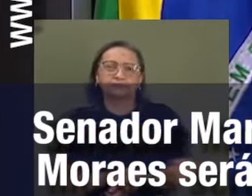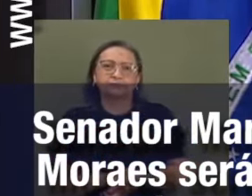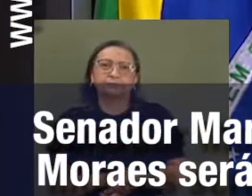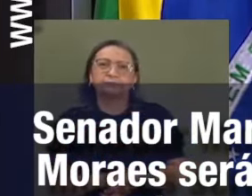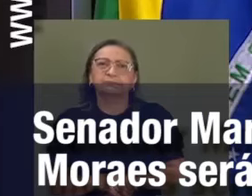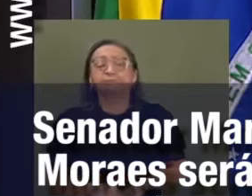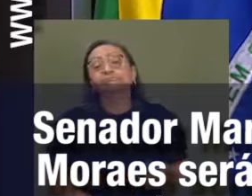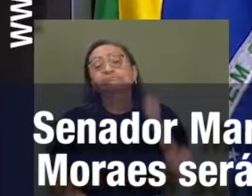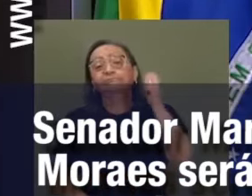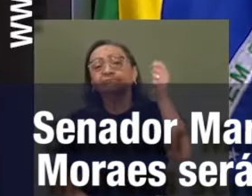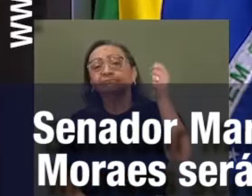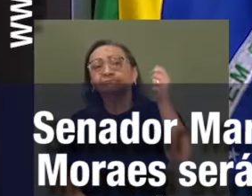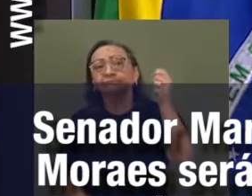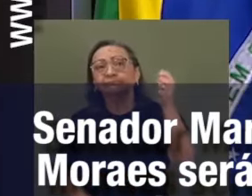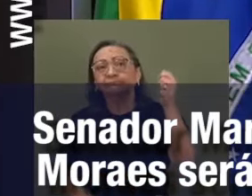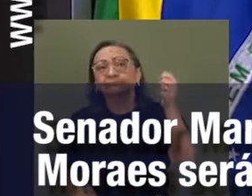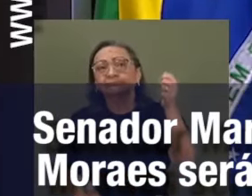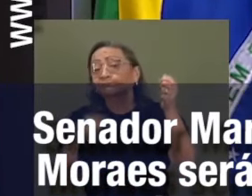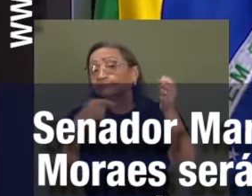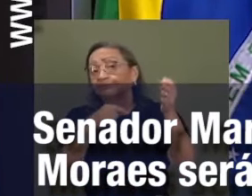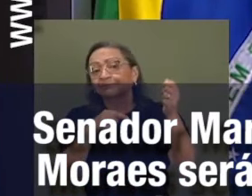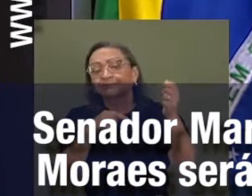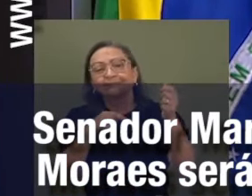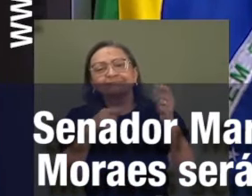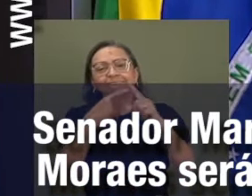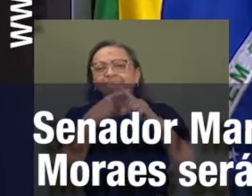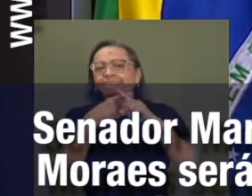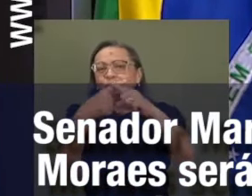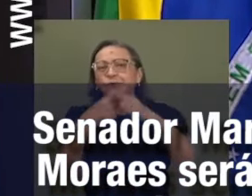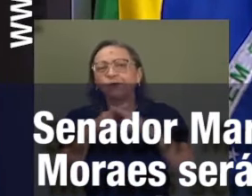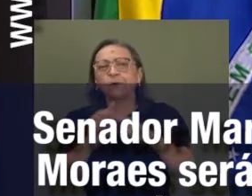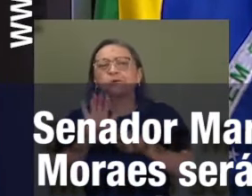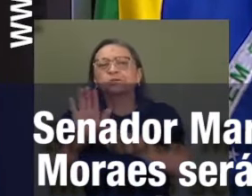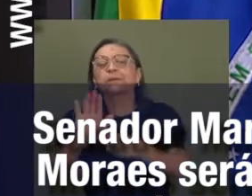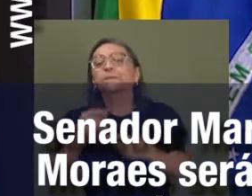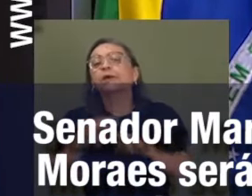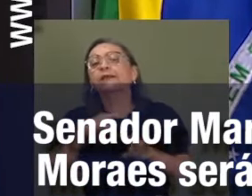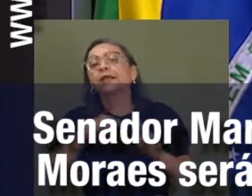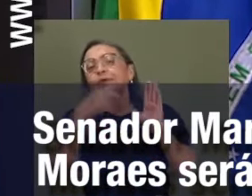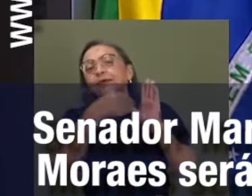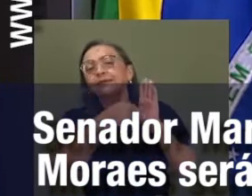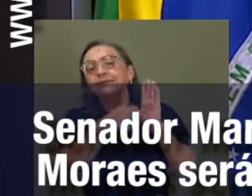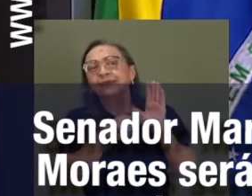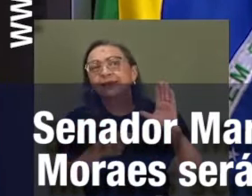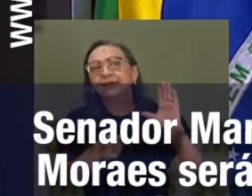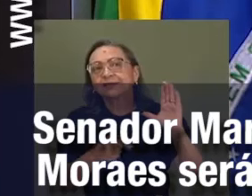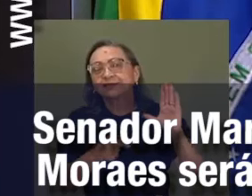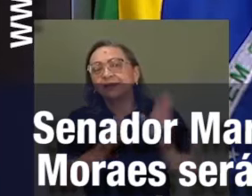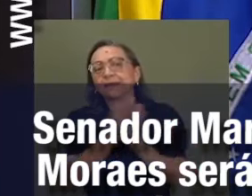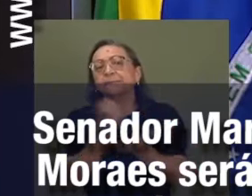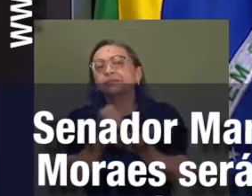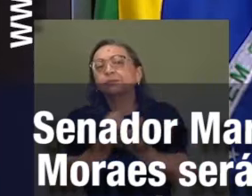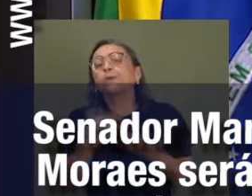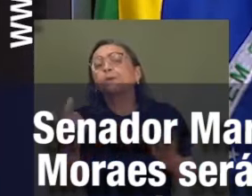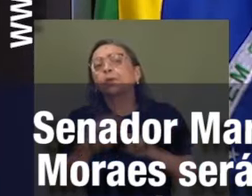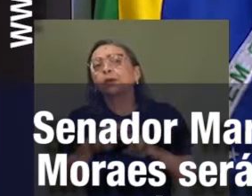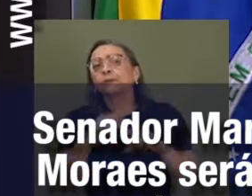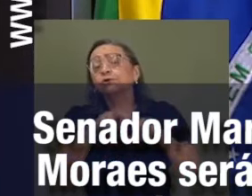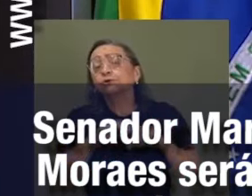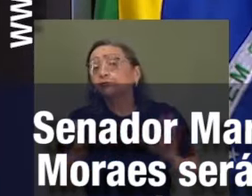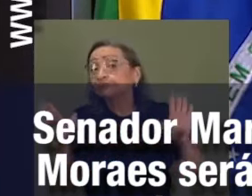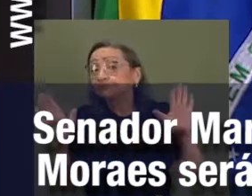E esse daqui eu jamais vou revelar qual é o motivo que eu tenho esse passaporte de mãos. Passaporte